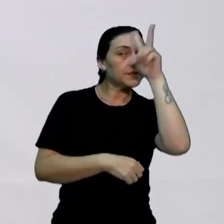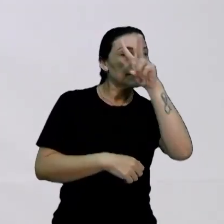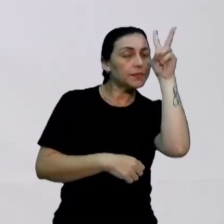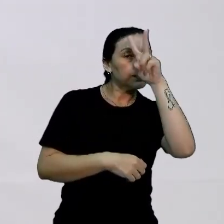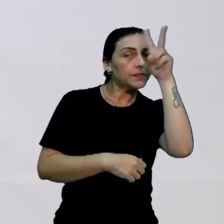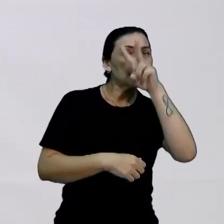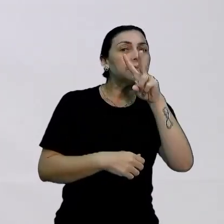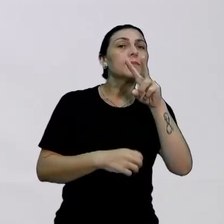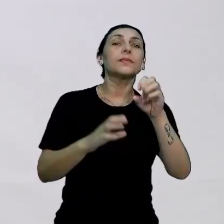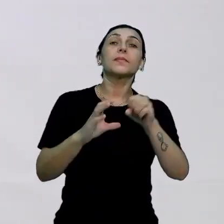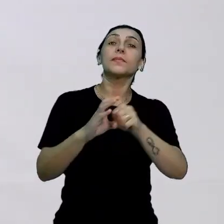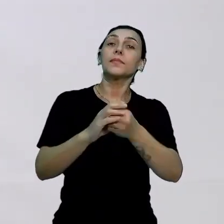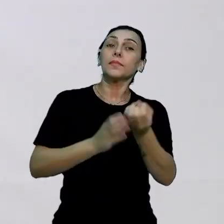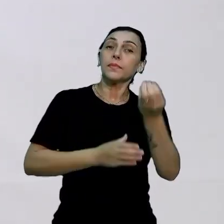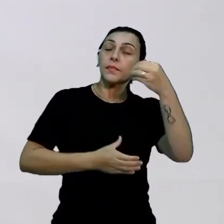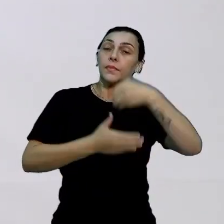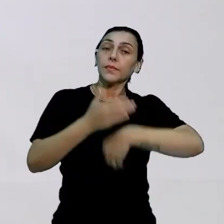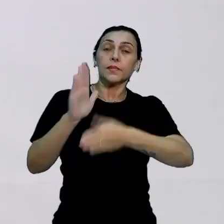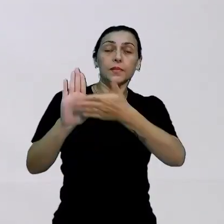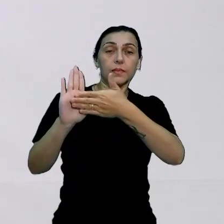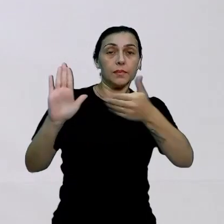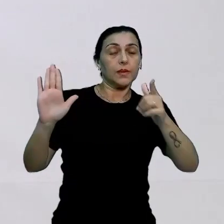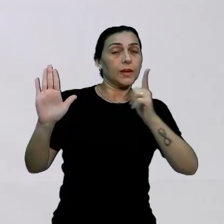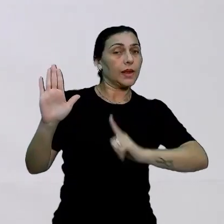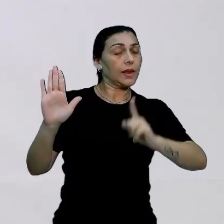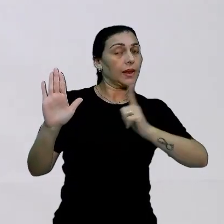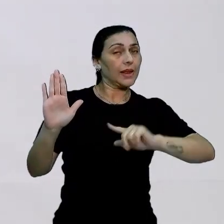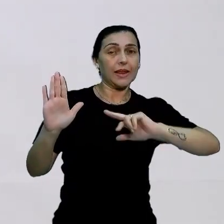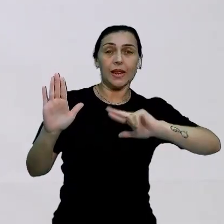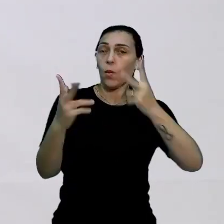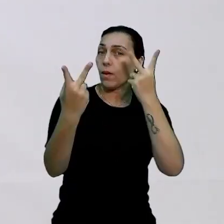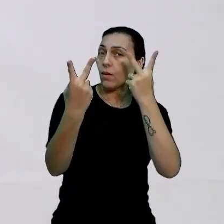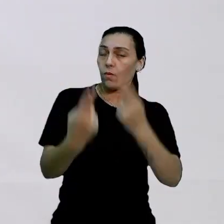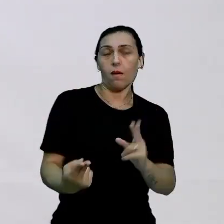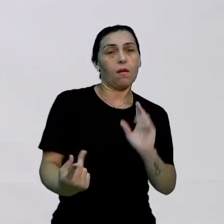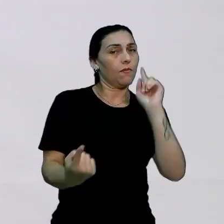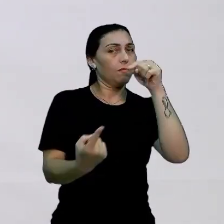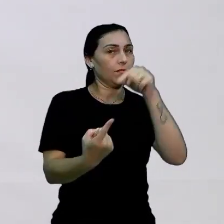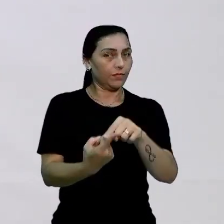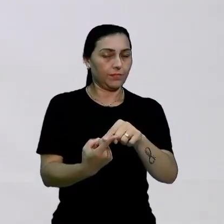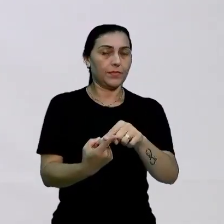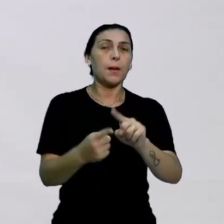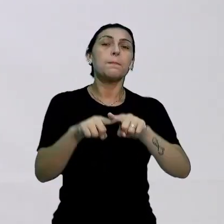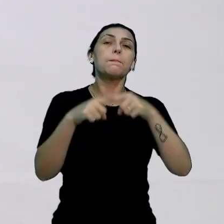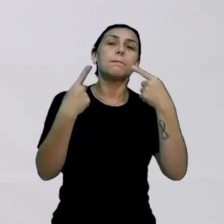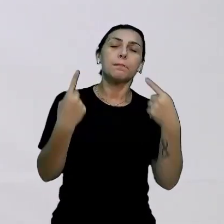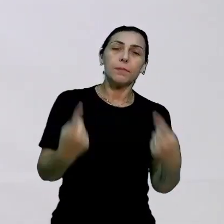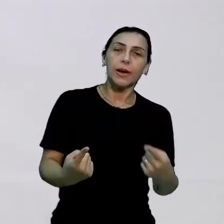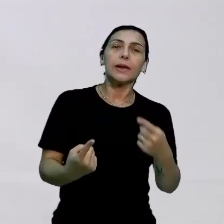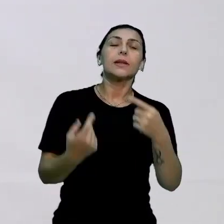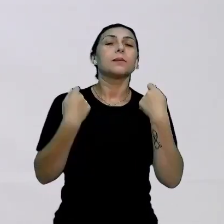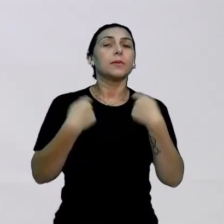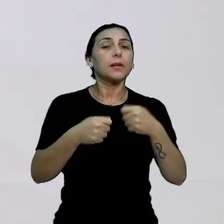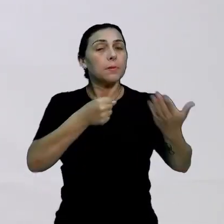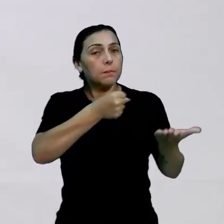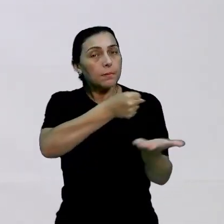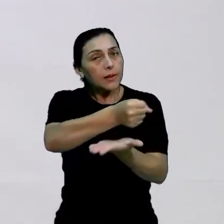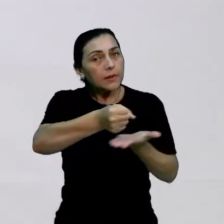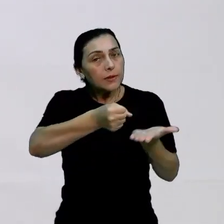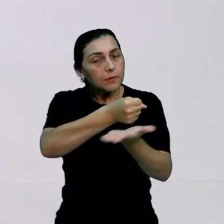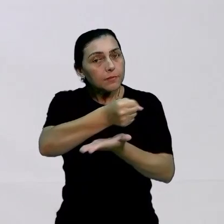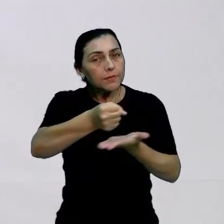que o caráter estético, literário, não é o foco dessa produção, mas que ela vai servir de embasamento